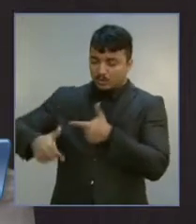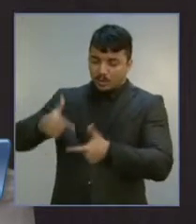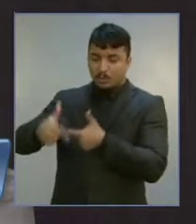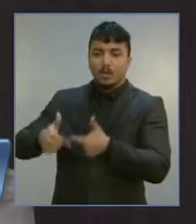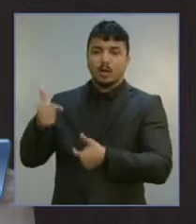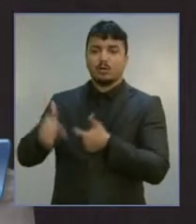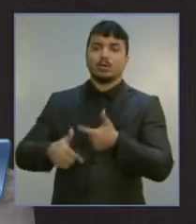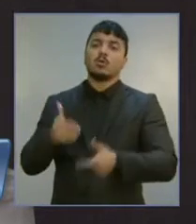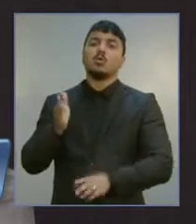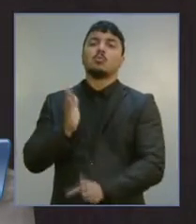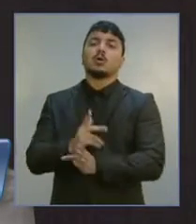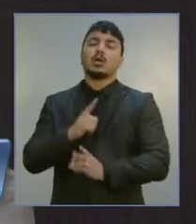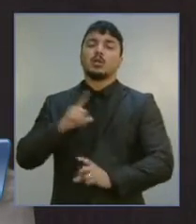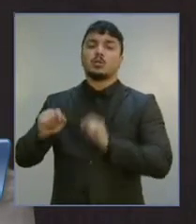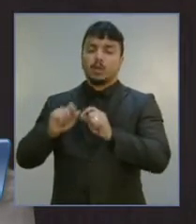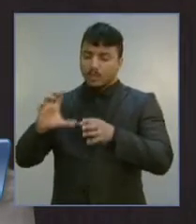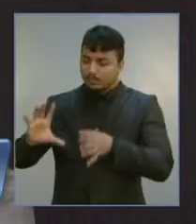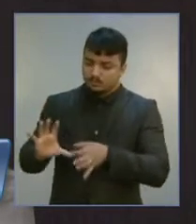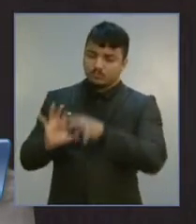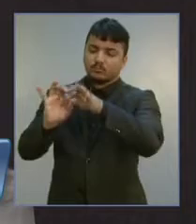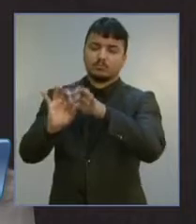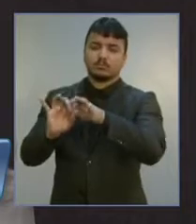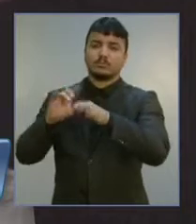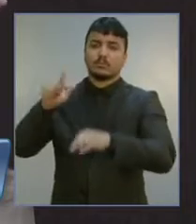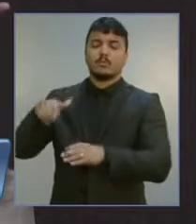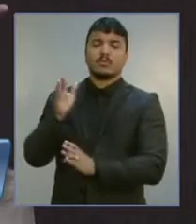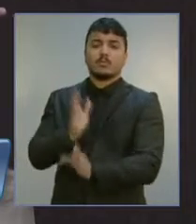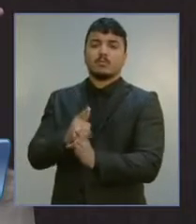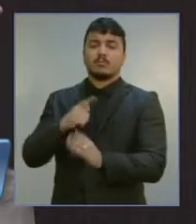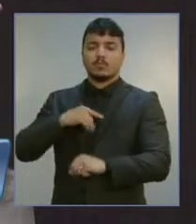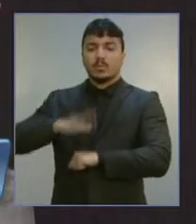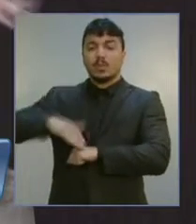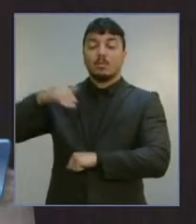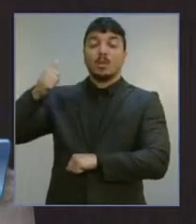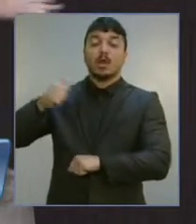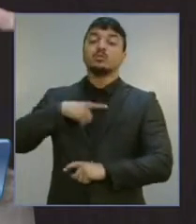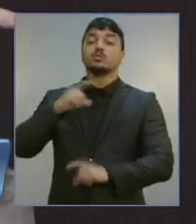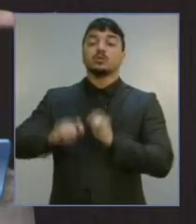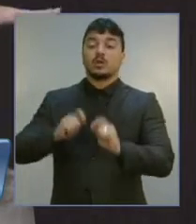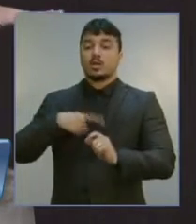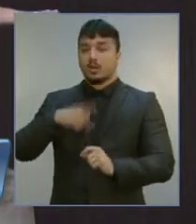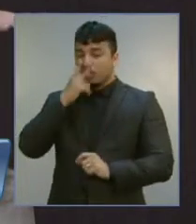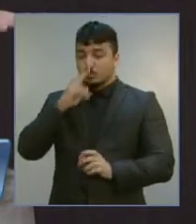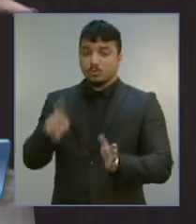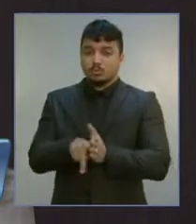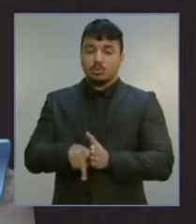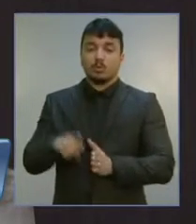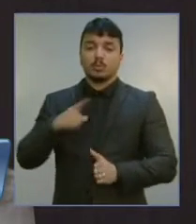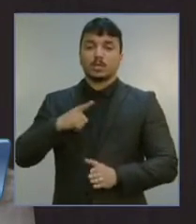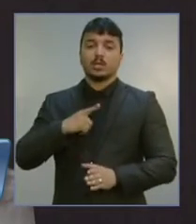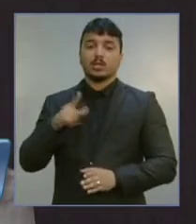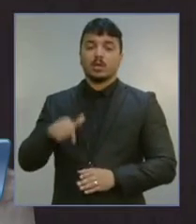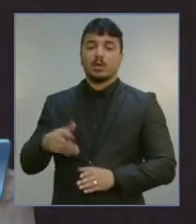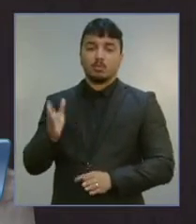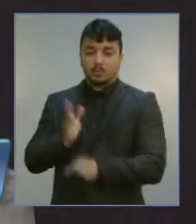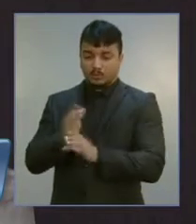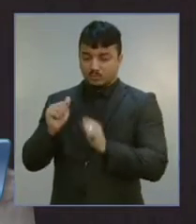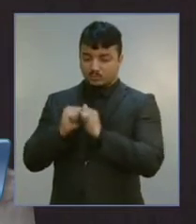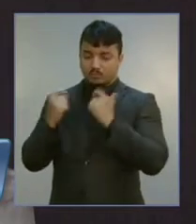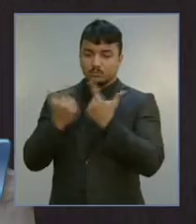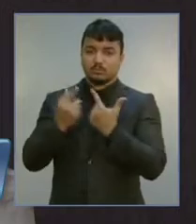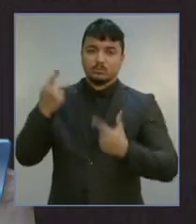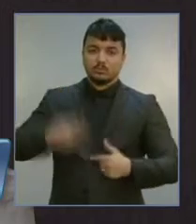emprego ela está inclusive para além das disposições que se encontram nesse plenário